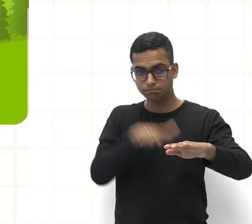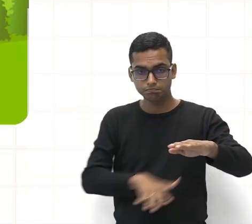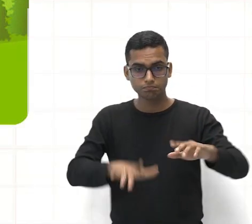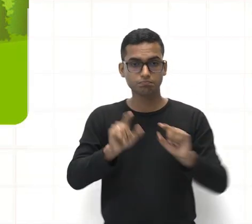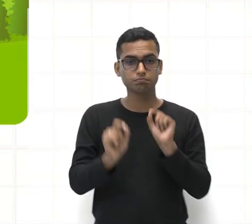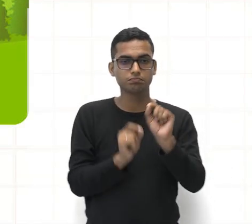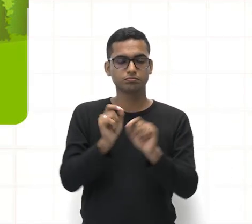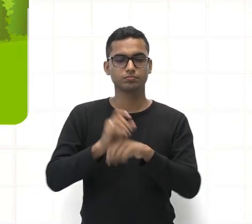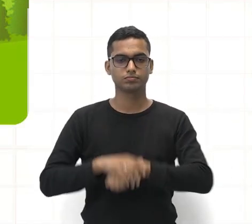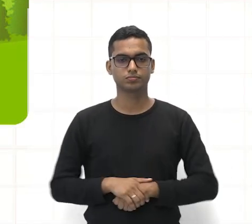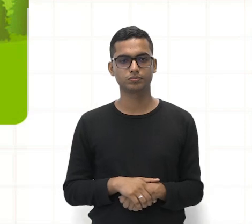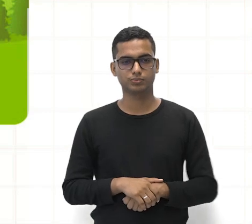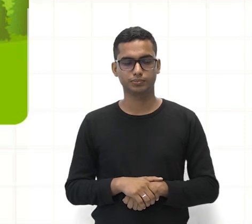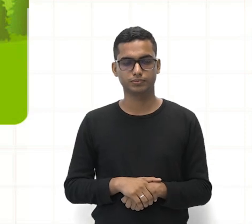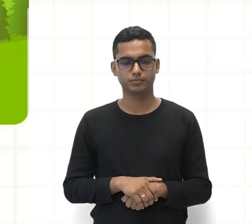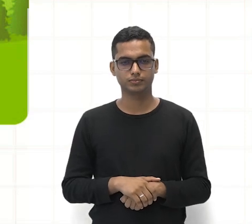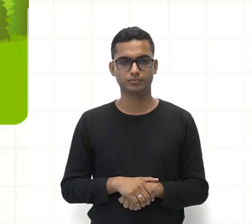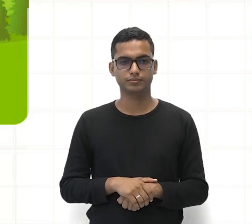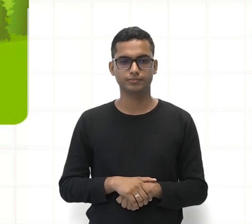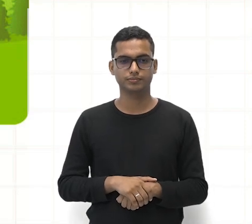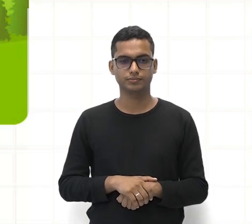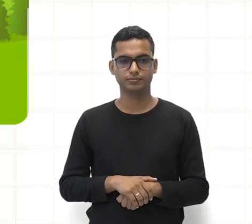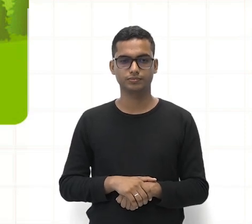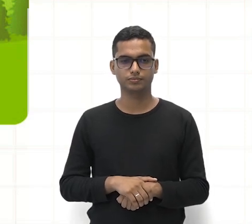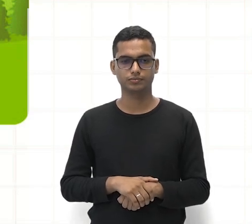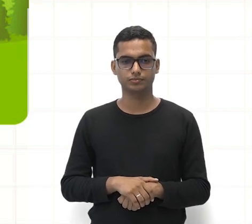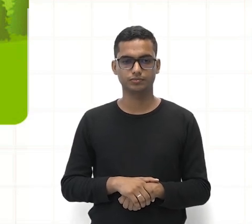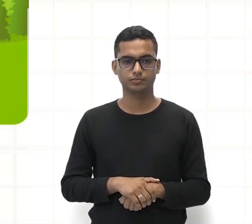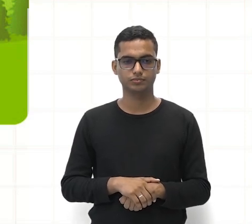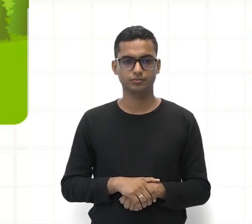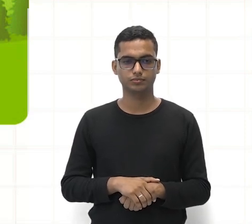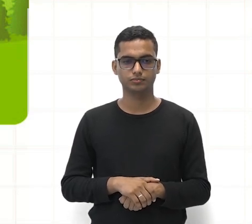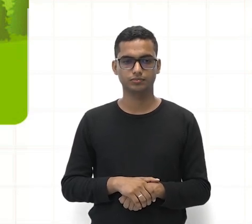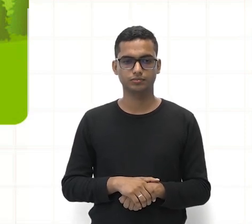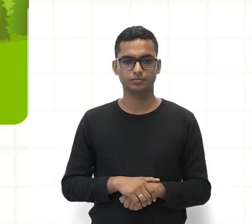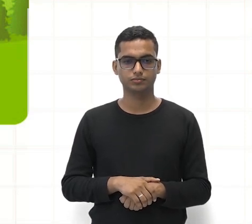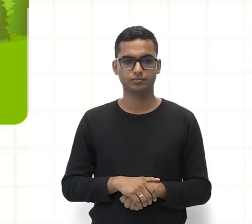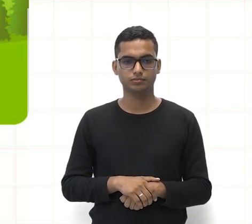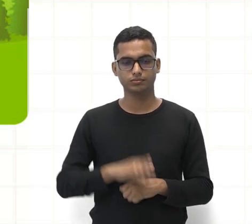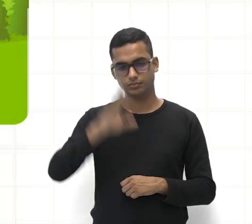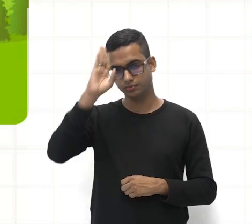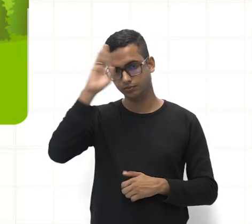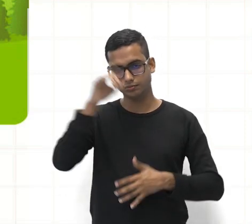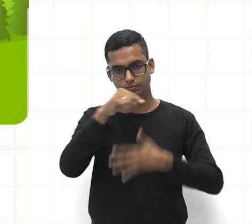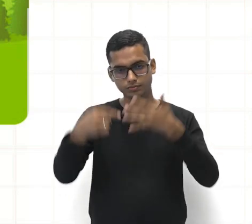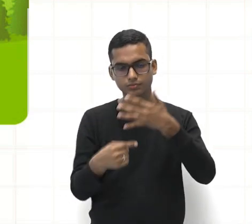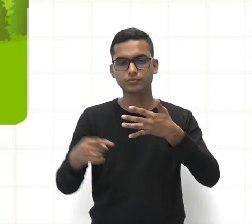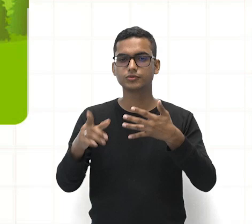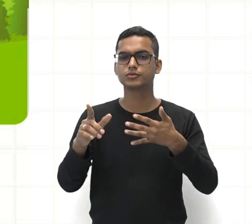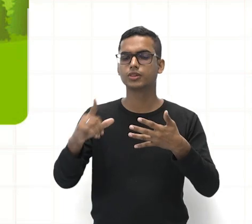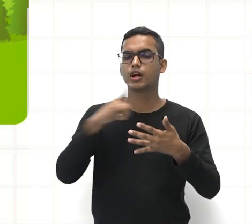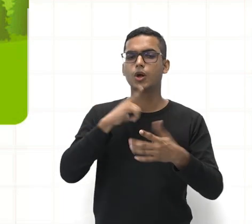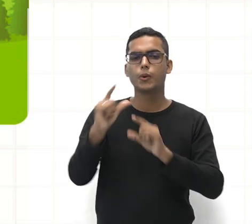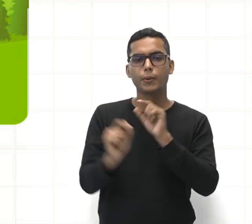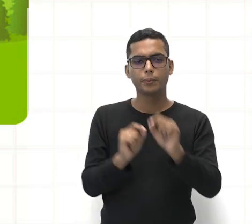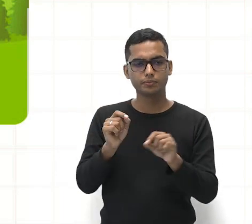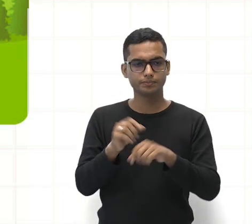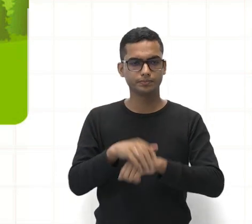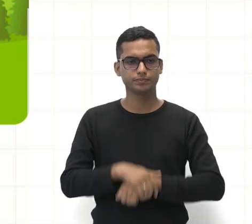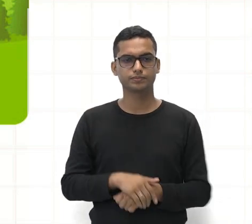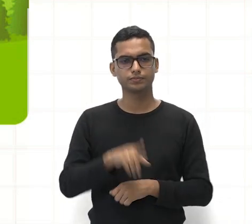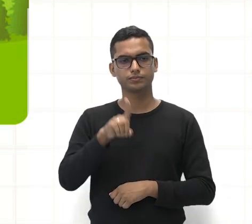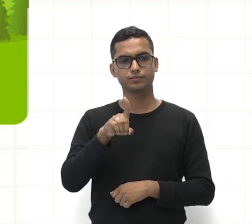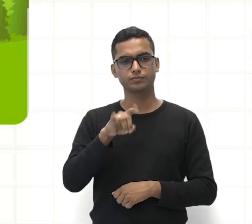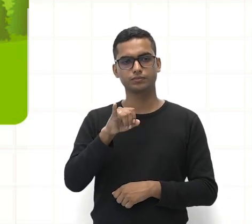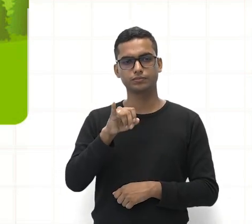das bacias hidrográficas, os principais elementos formadores. Então nós temos os divisores de água,